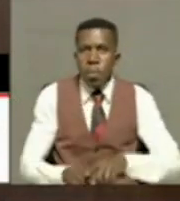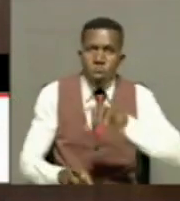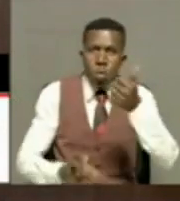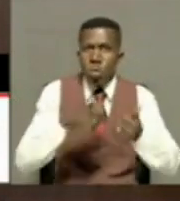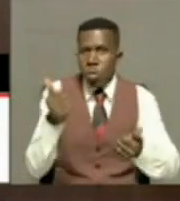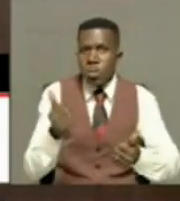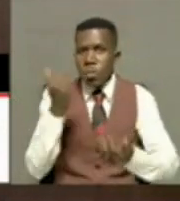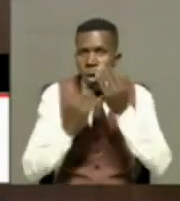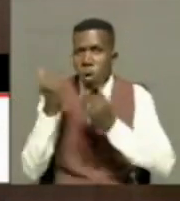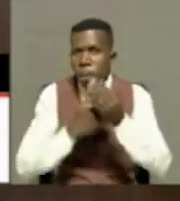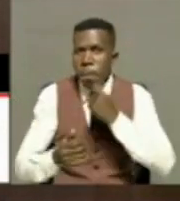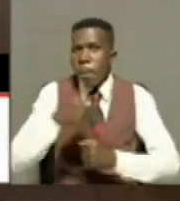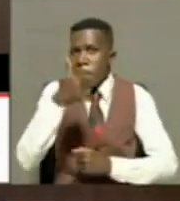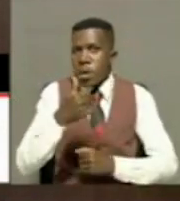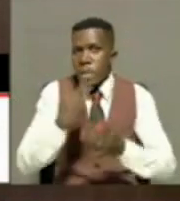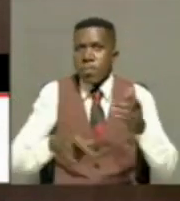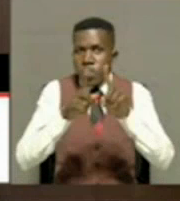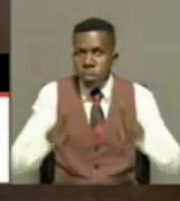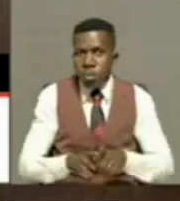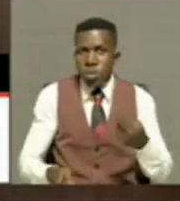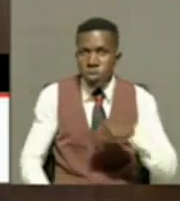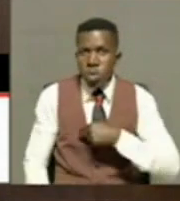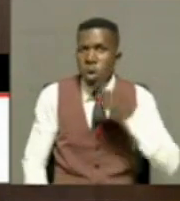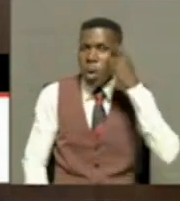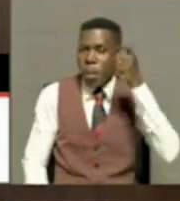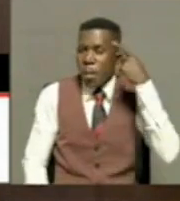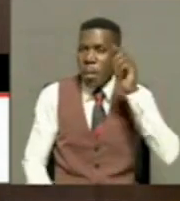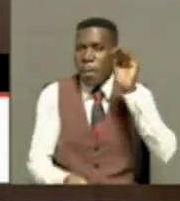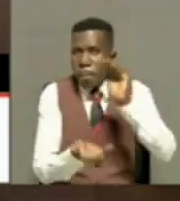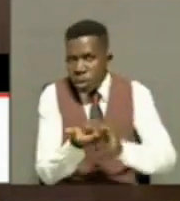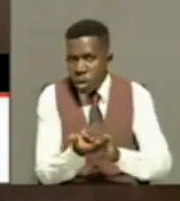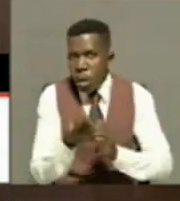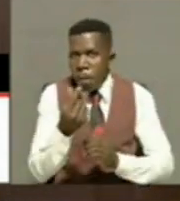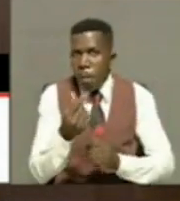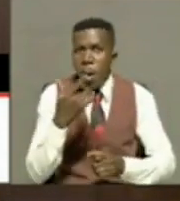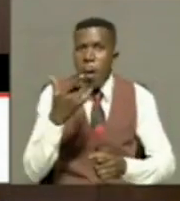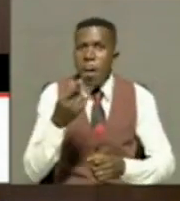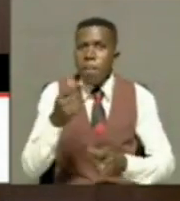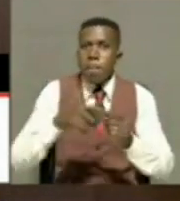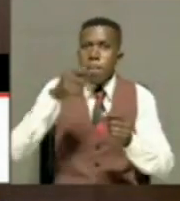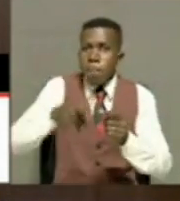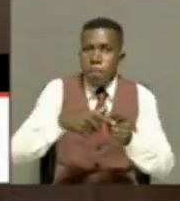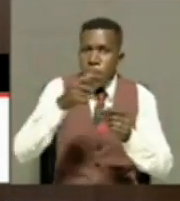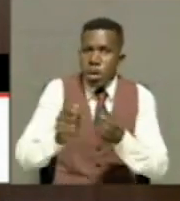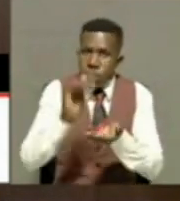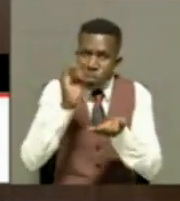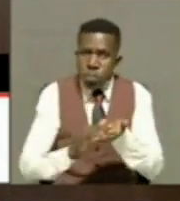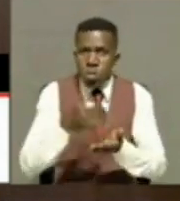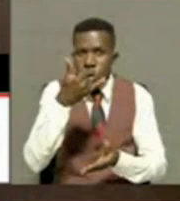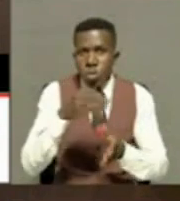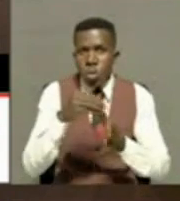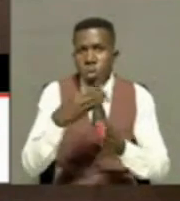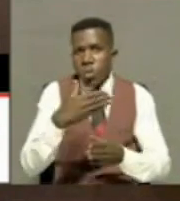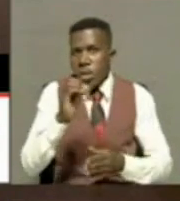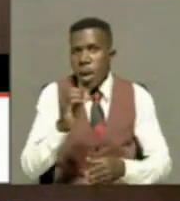bens de equipamento, dependendo das suas características, estamos a propor taxa reduzida entre 12% e